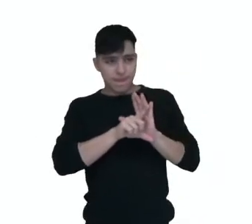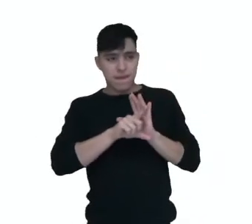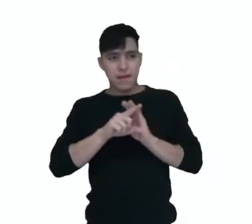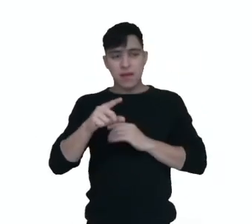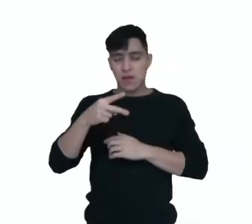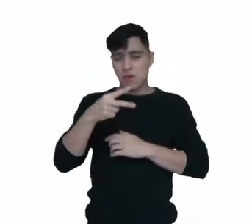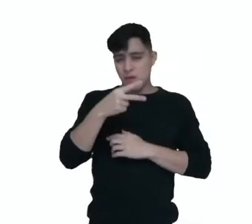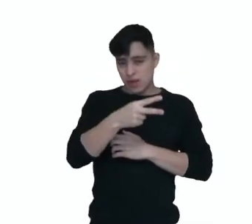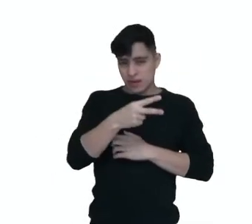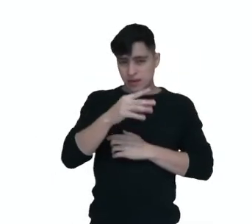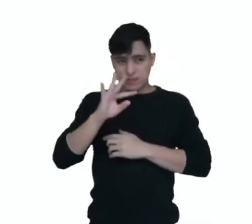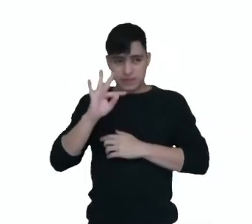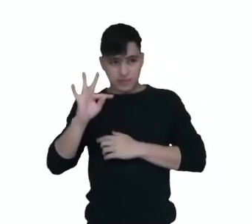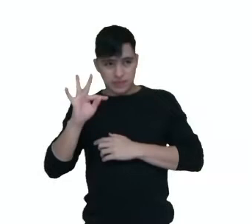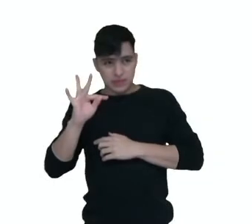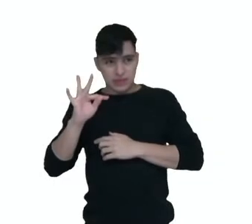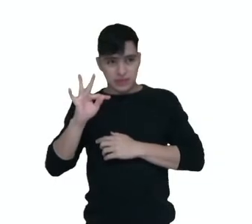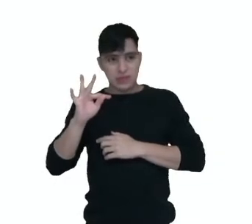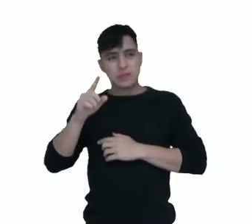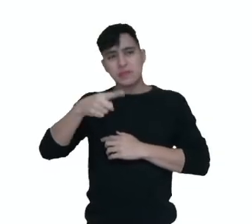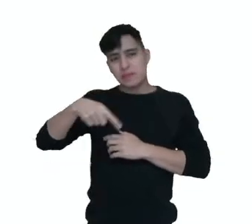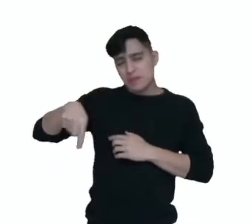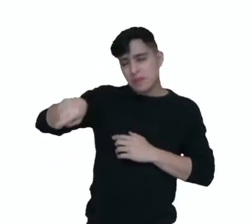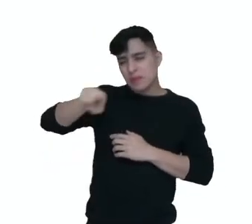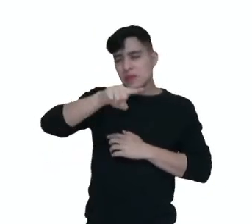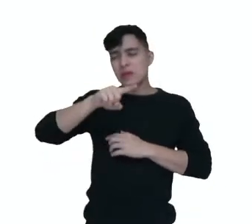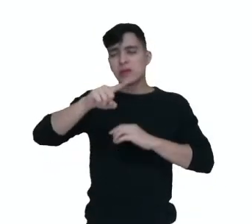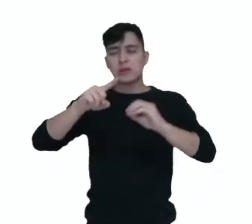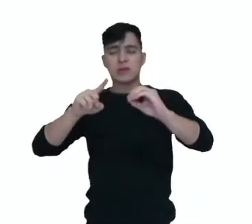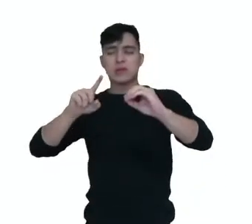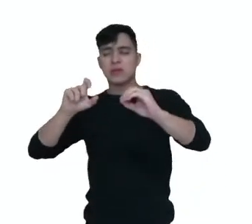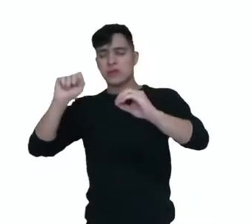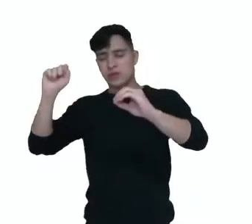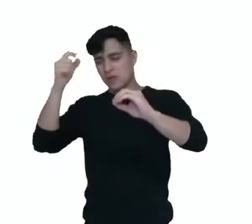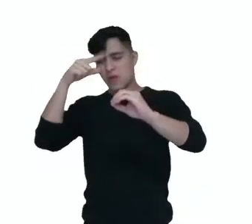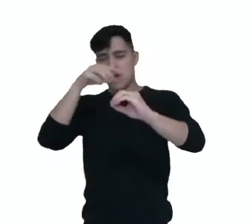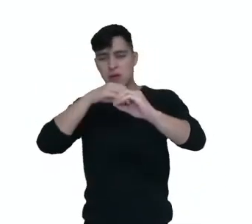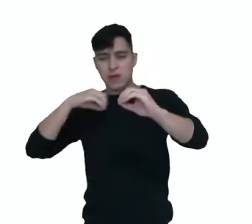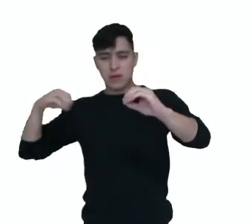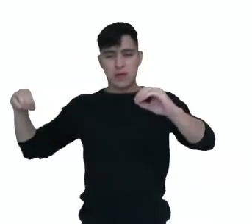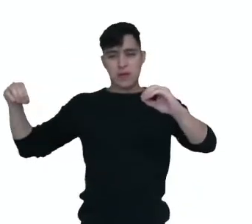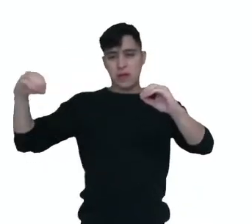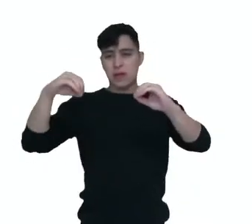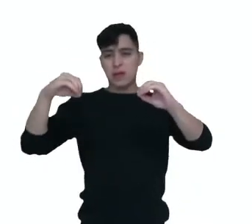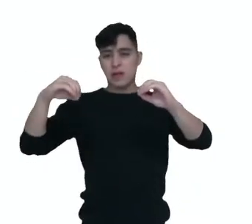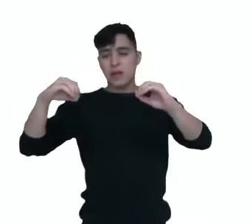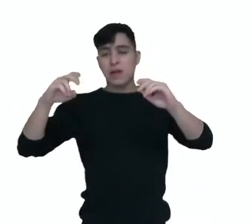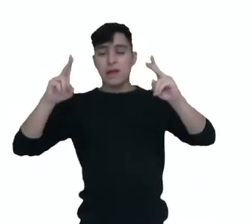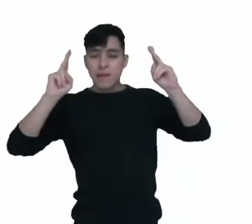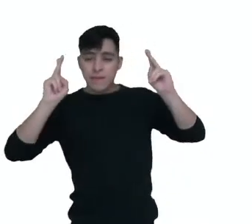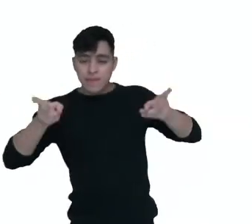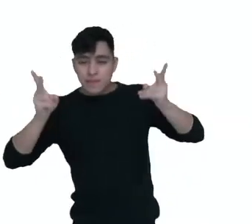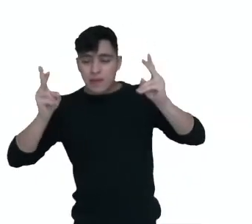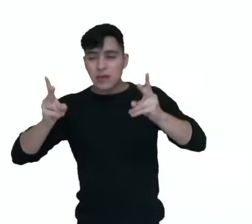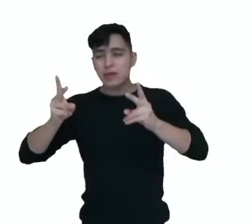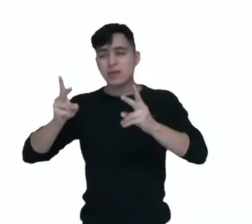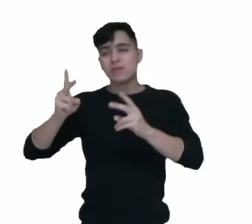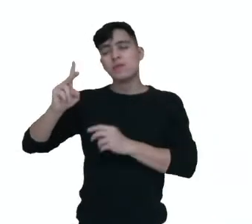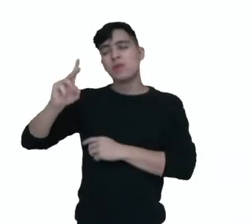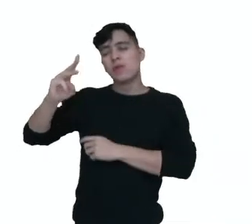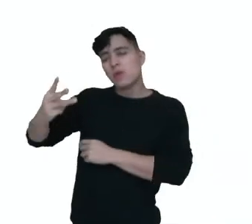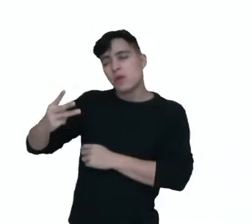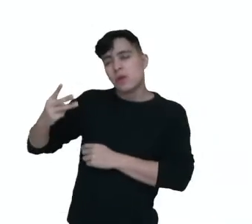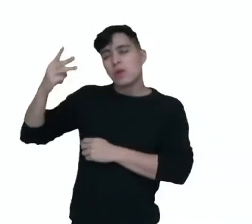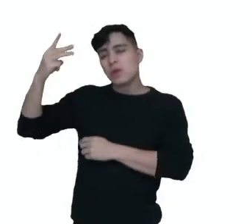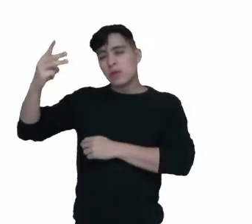da revolução dos planetas em torno do Sol é diretamente proporcional ao cubo dos seus raios médios de suas